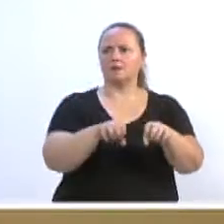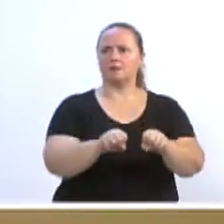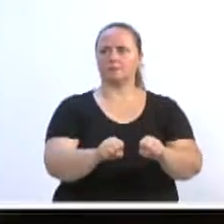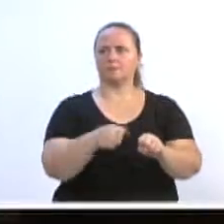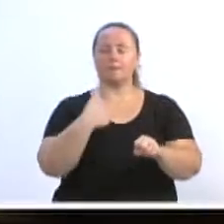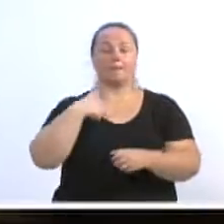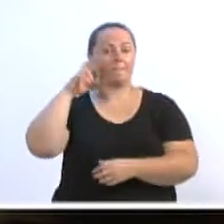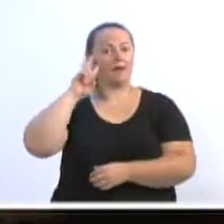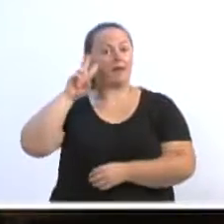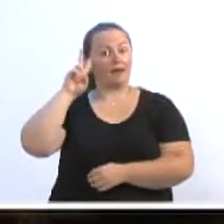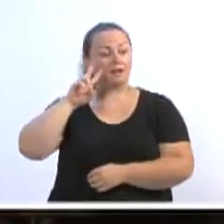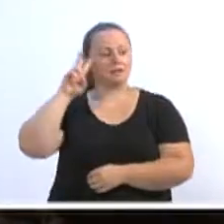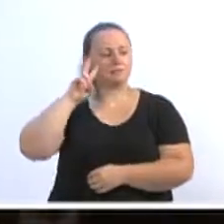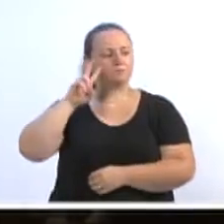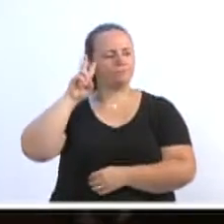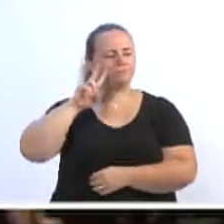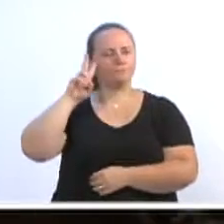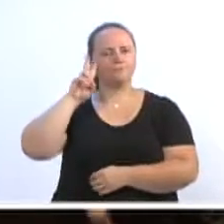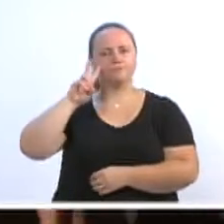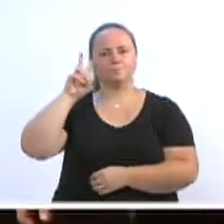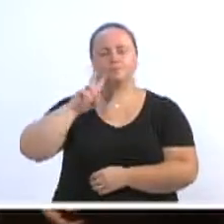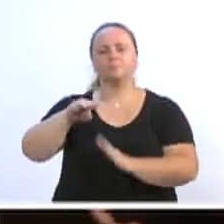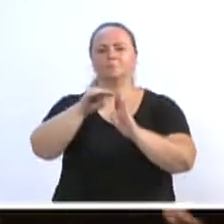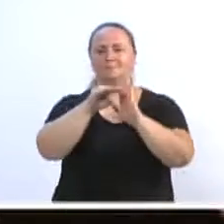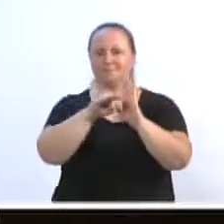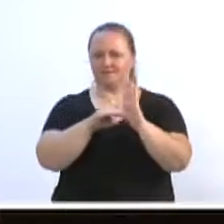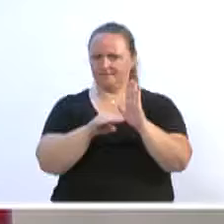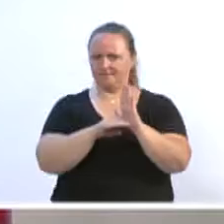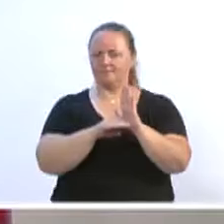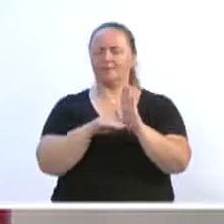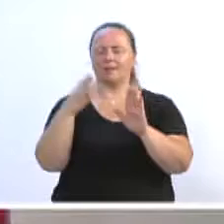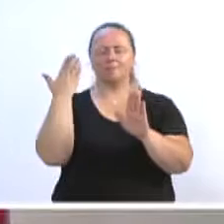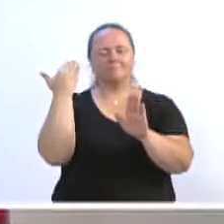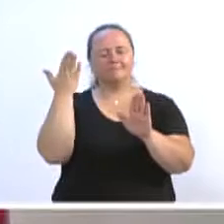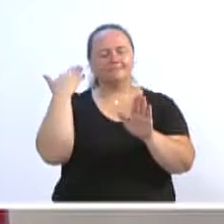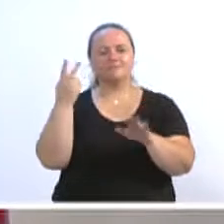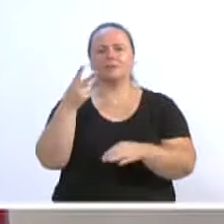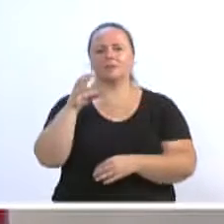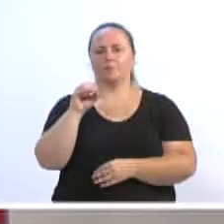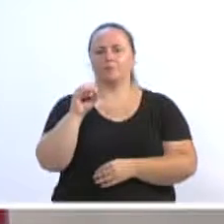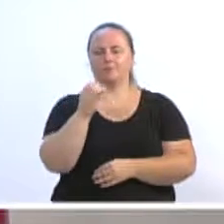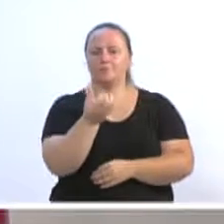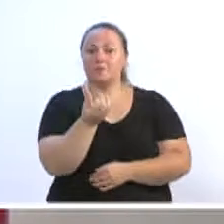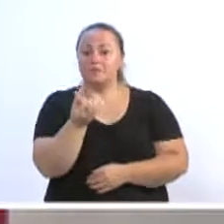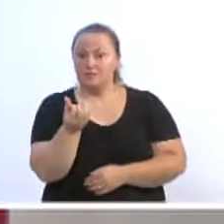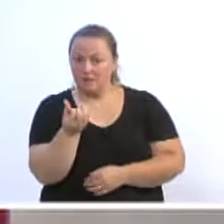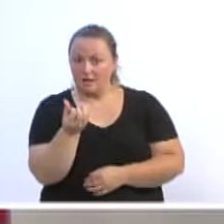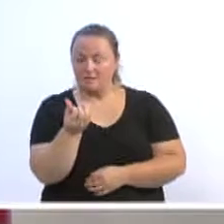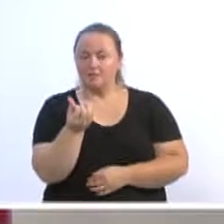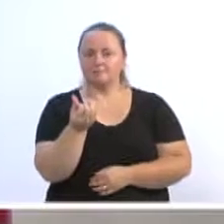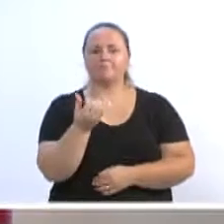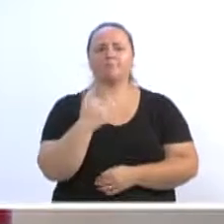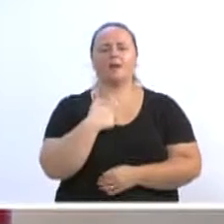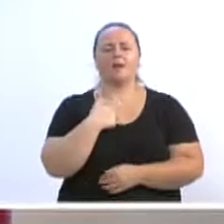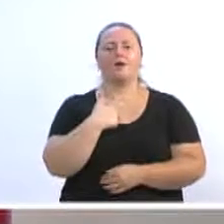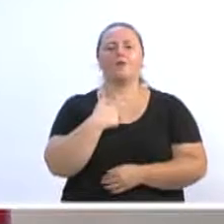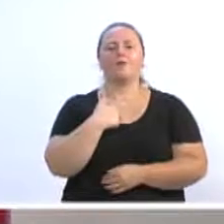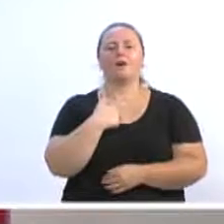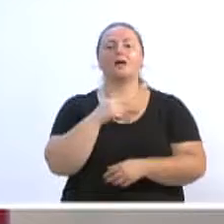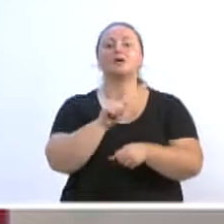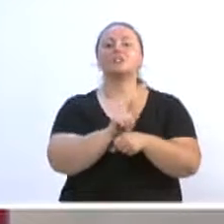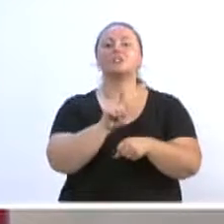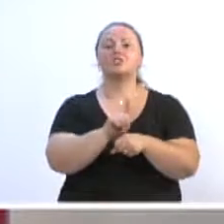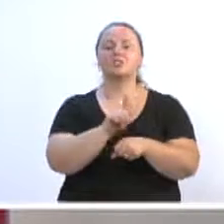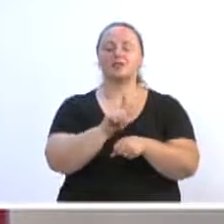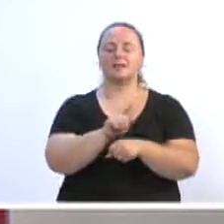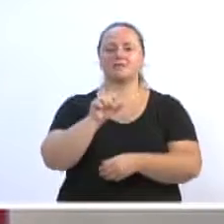da criação do programa, em 2006, se eu não me engano. Eu era gerente da SDR